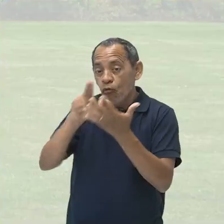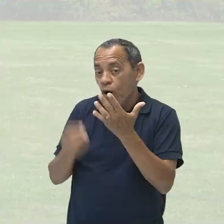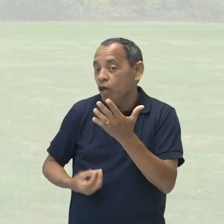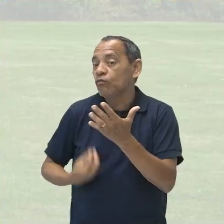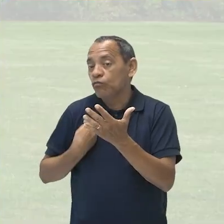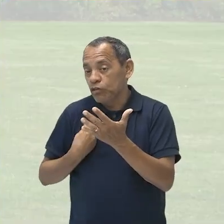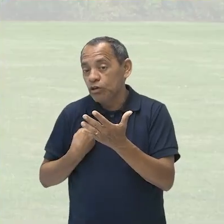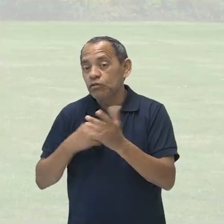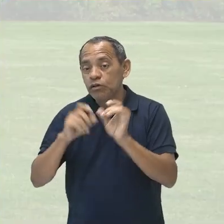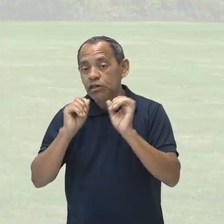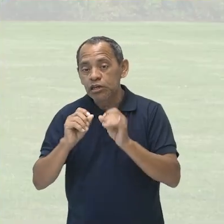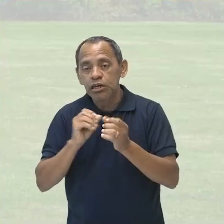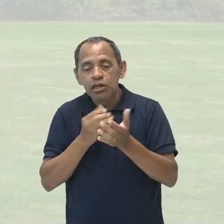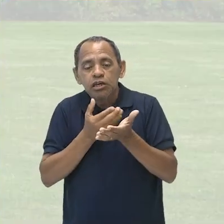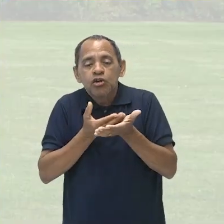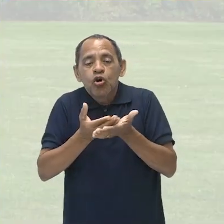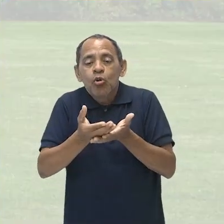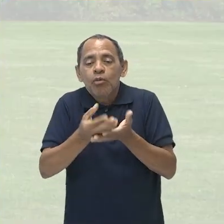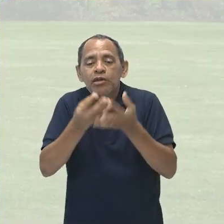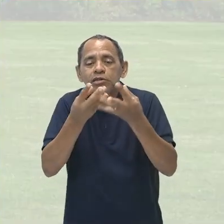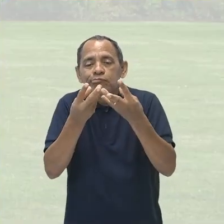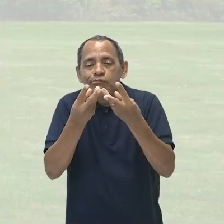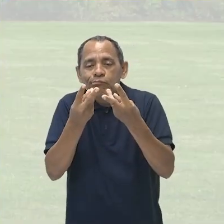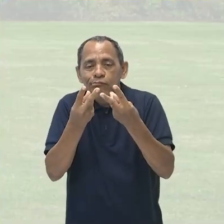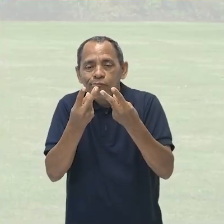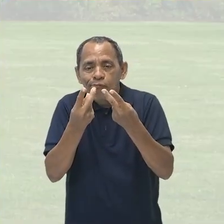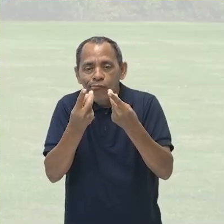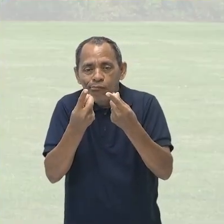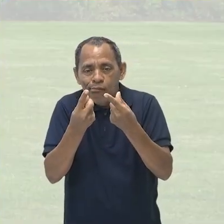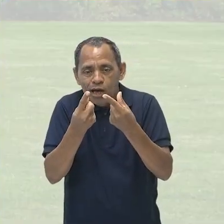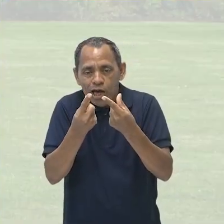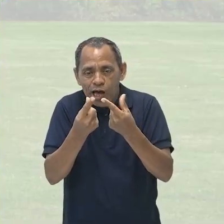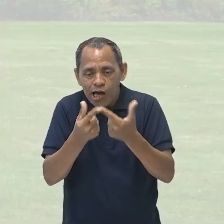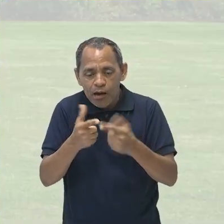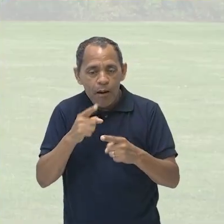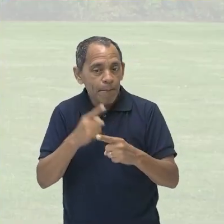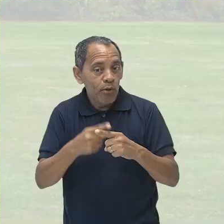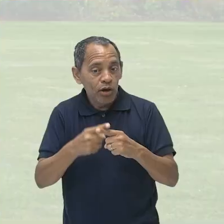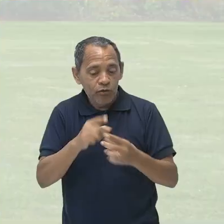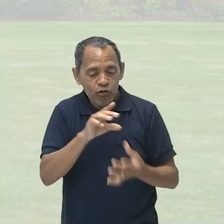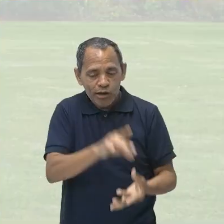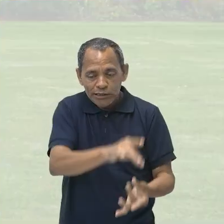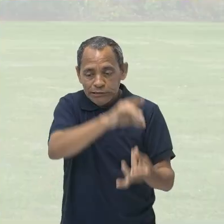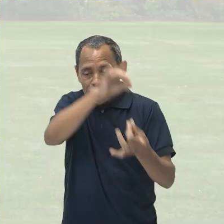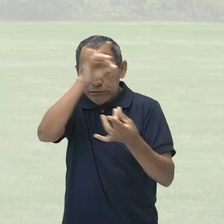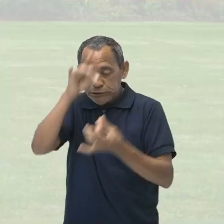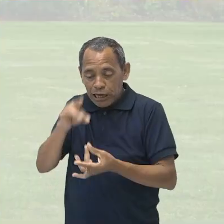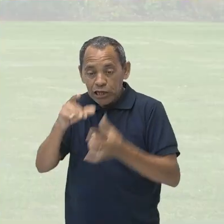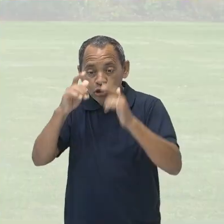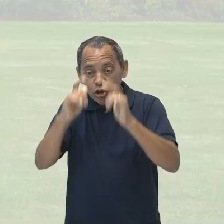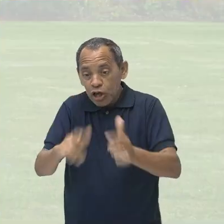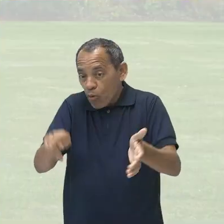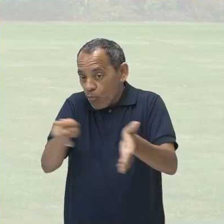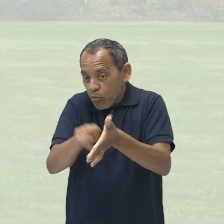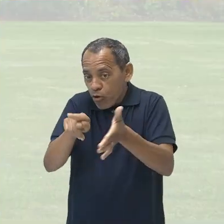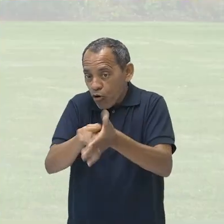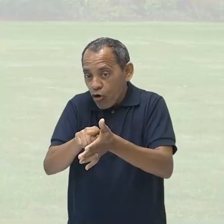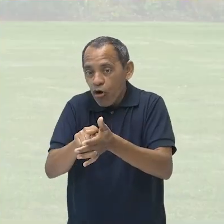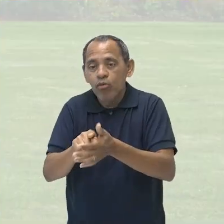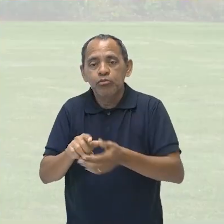começa a murchar, a morrer, porque ela foi retirada do seu ambiente, do seu habitat